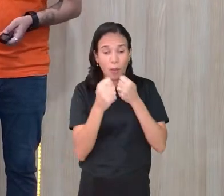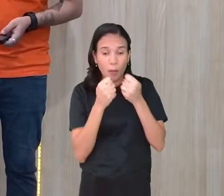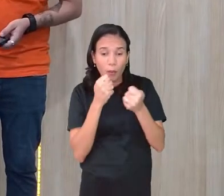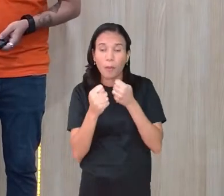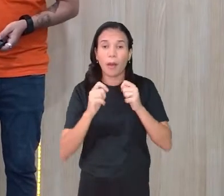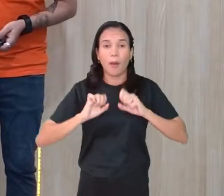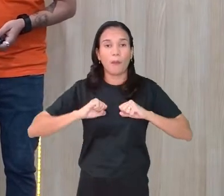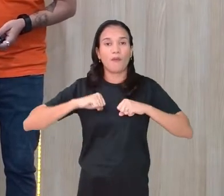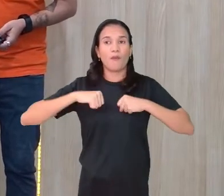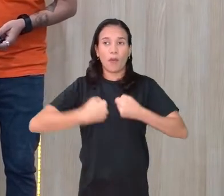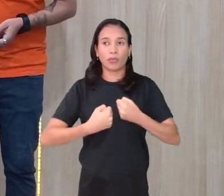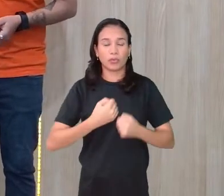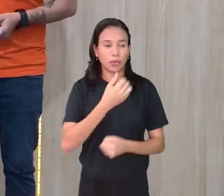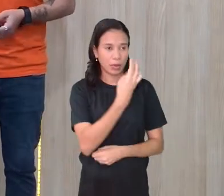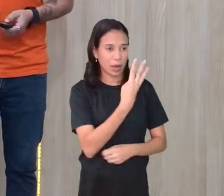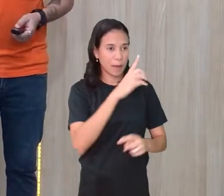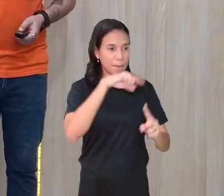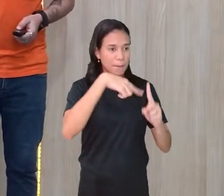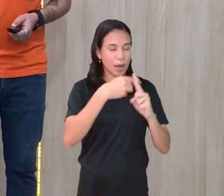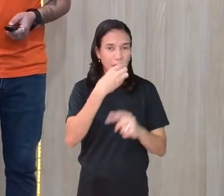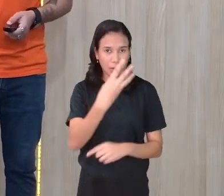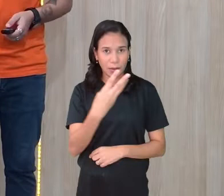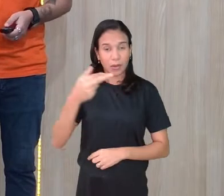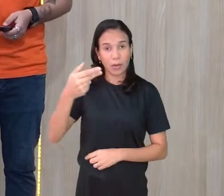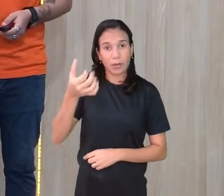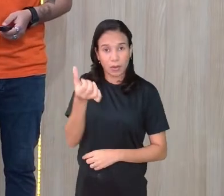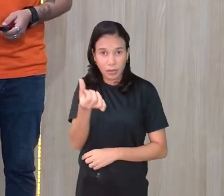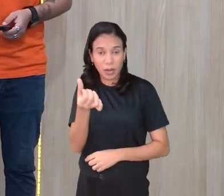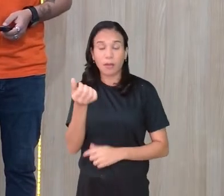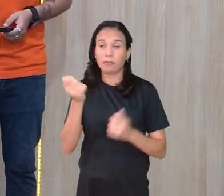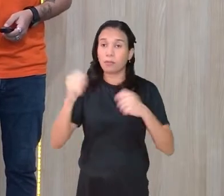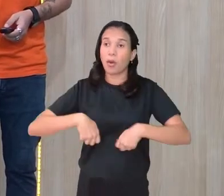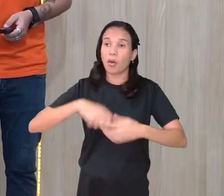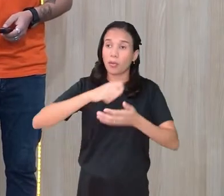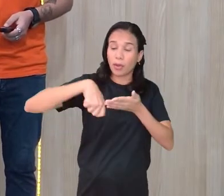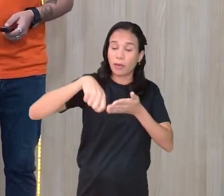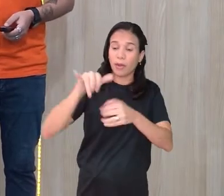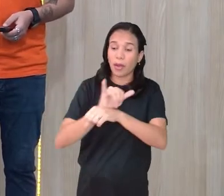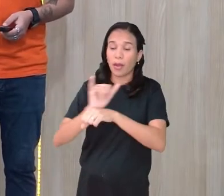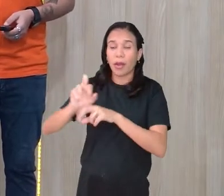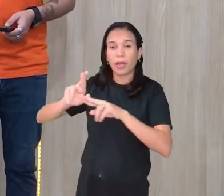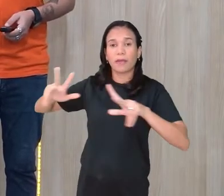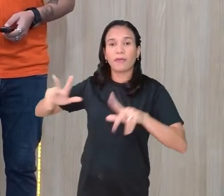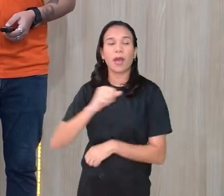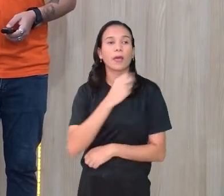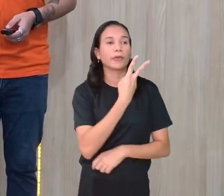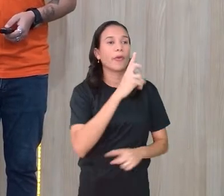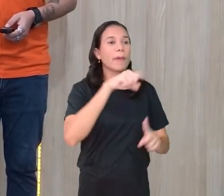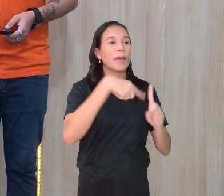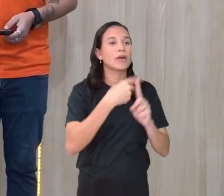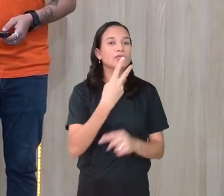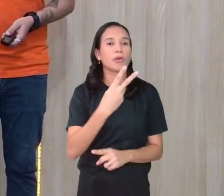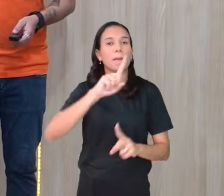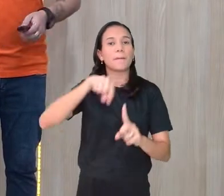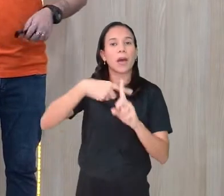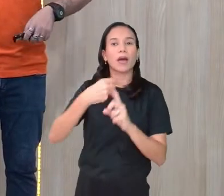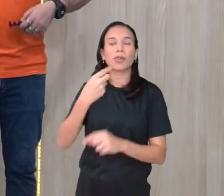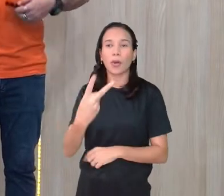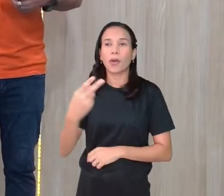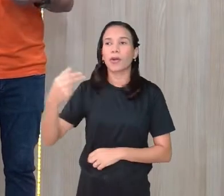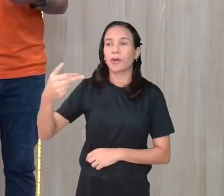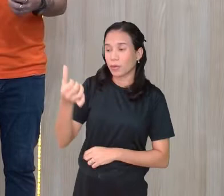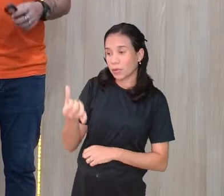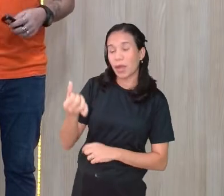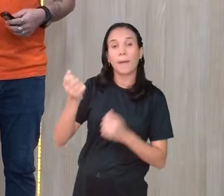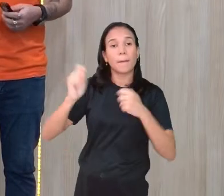Vamos dizer, ó, 3 mais 3 igual a 6, eu posso escrever de uma outra forma. 2 mais 2 mais 2 igual a 6, eu